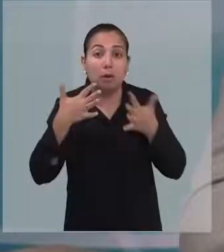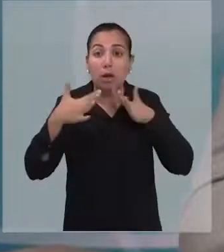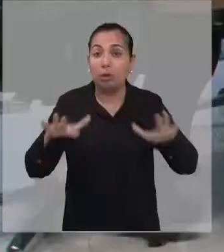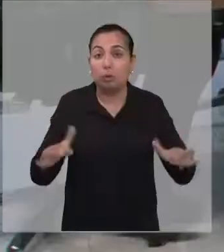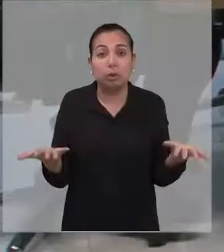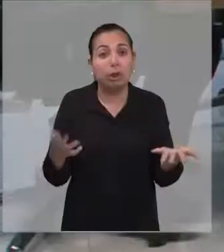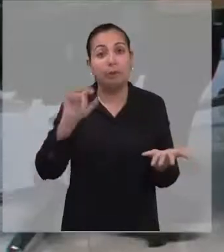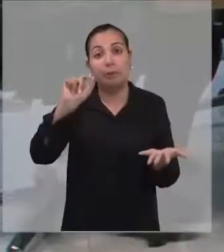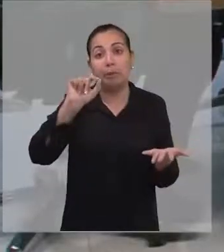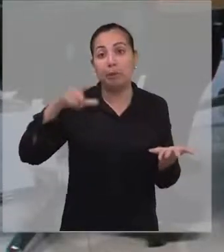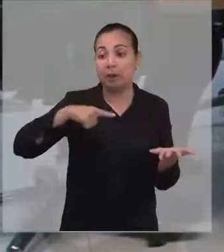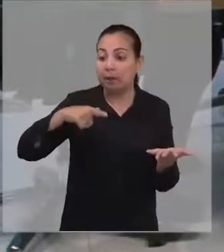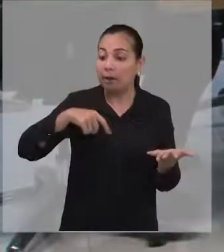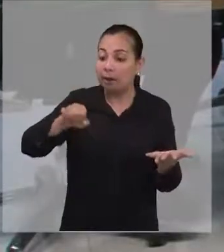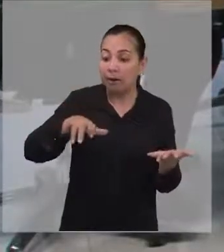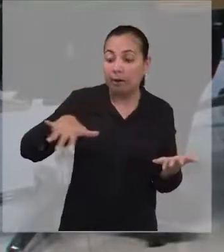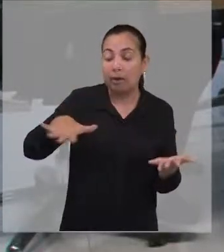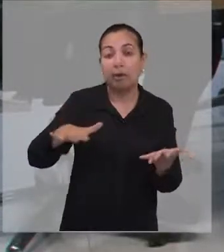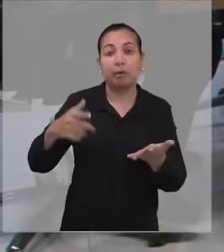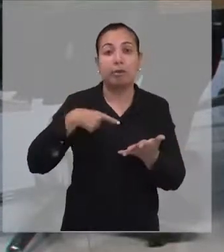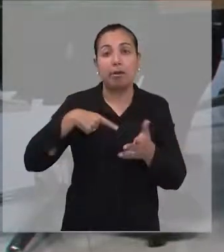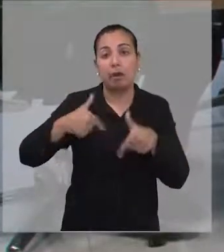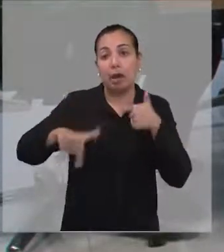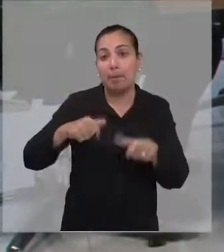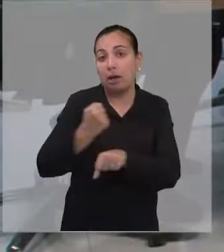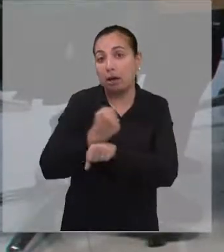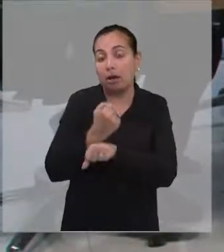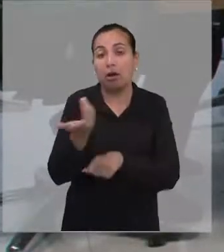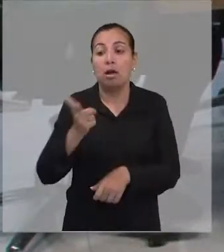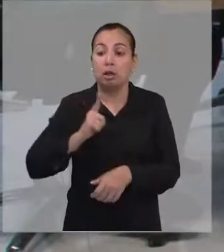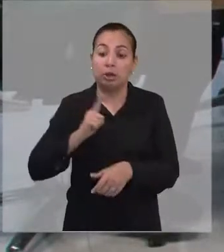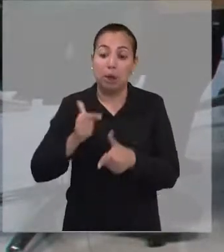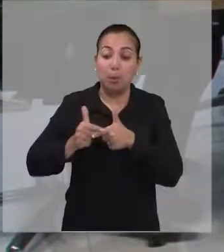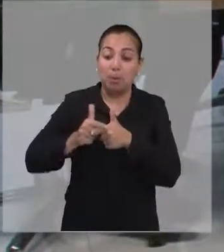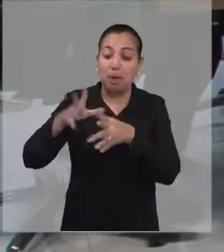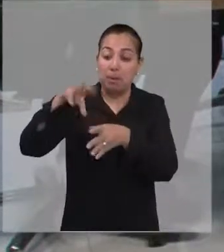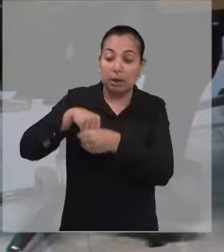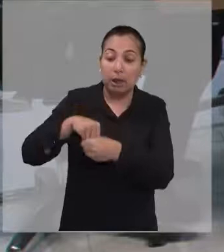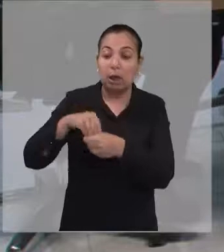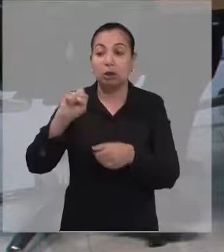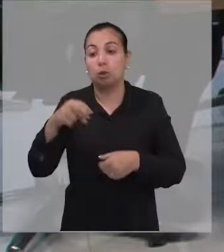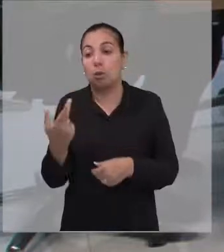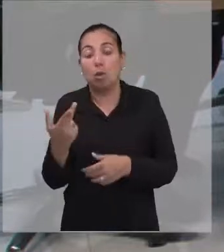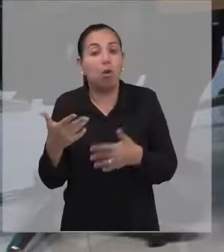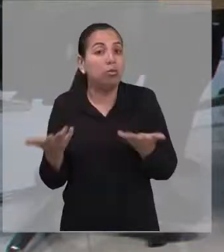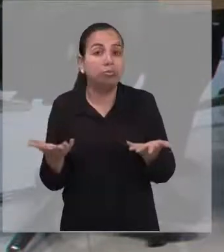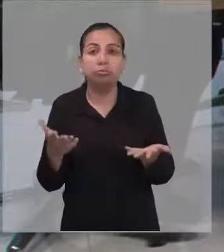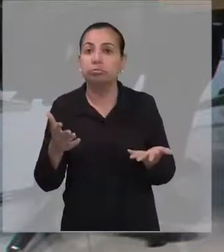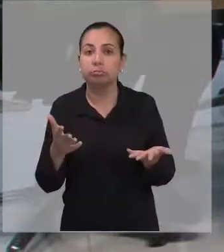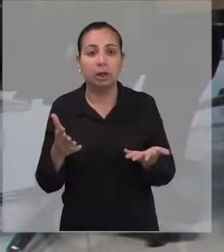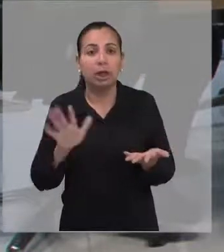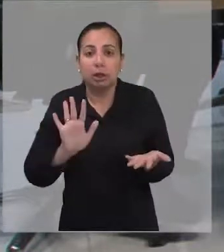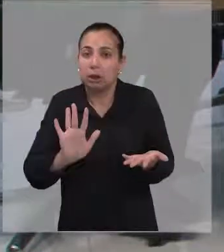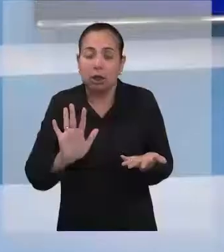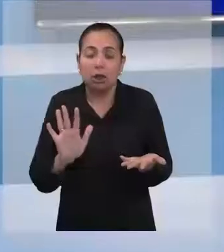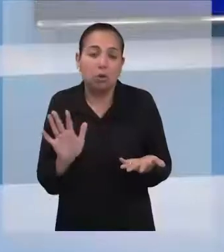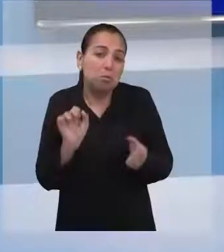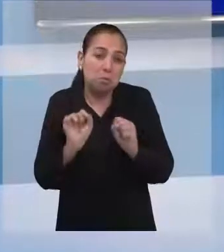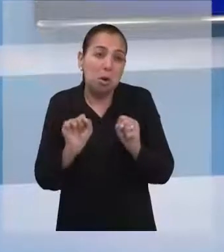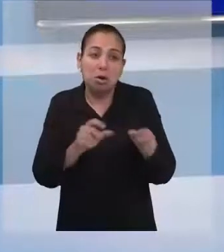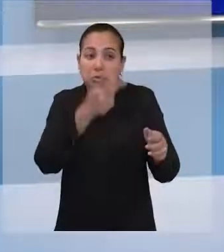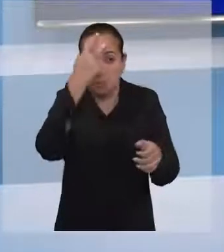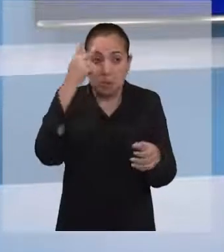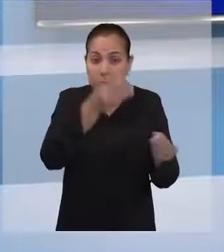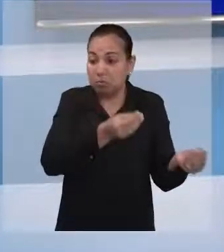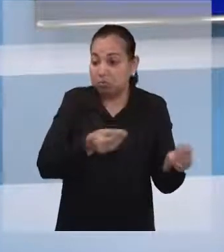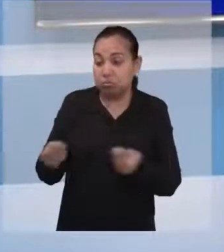em organizações que têm estresse, que convivem há muito tempo. Então você tem uma briga interna, vaidades, esse tipo de coisa. Essa hipótese não está descartada.